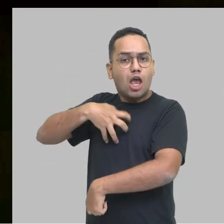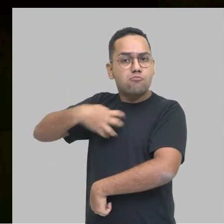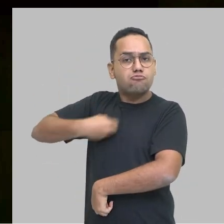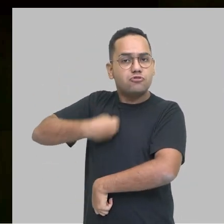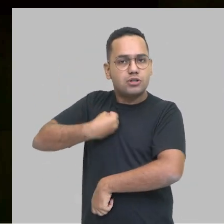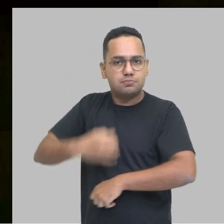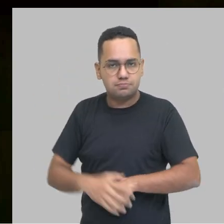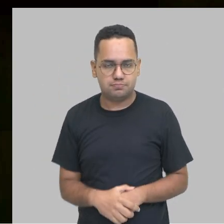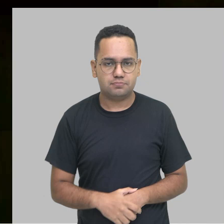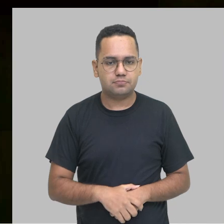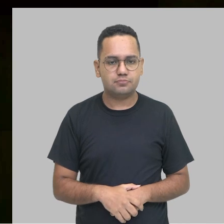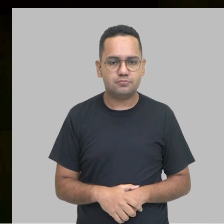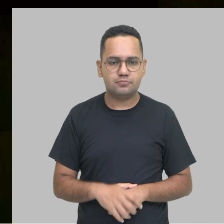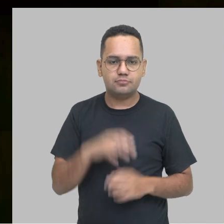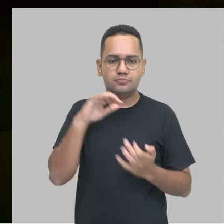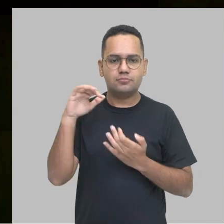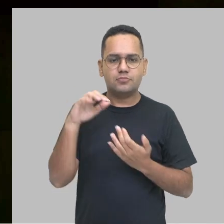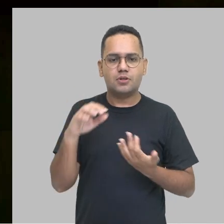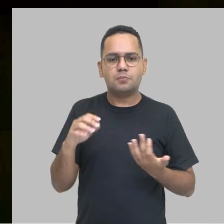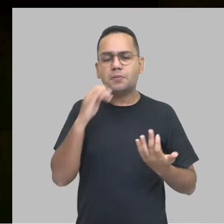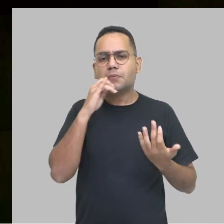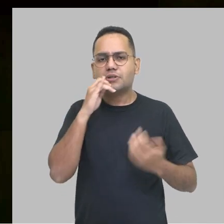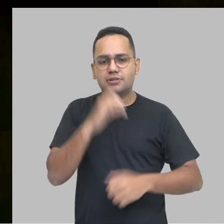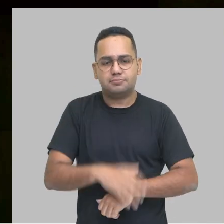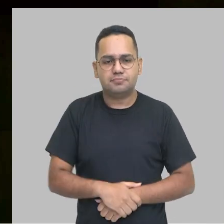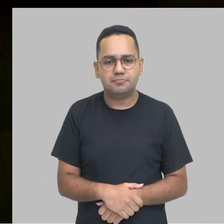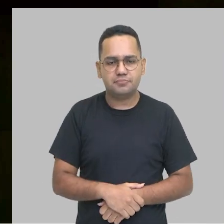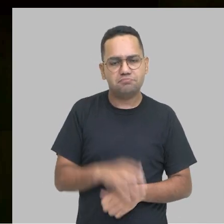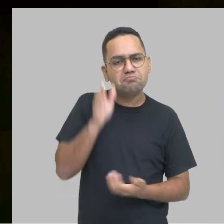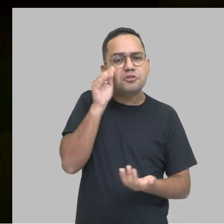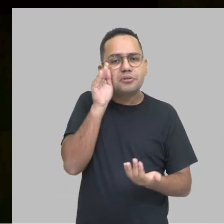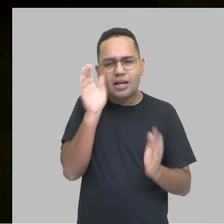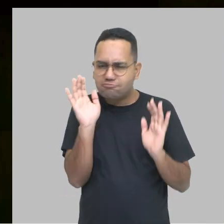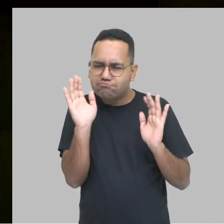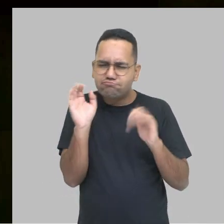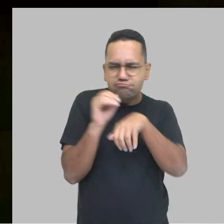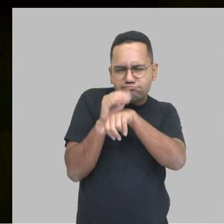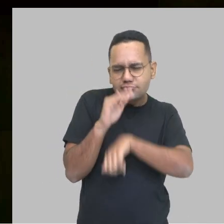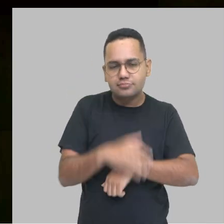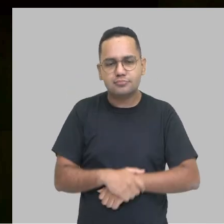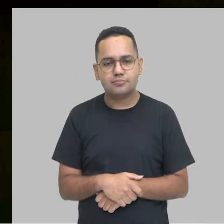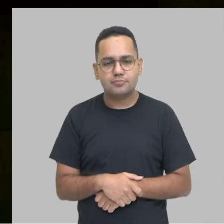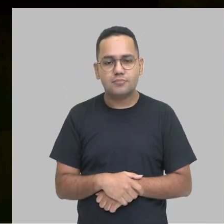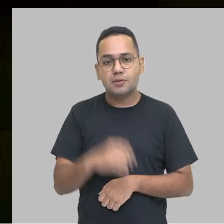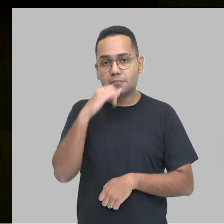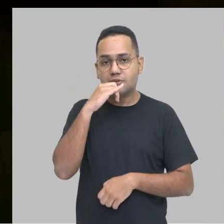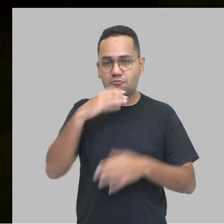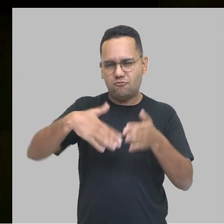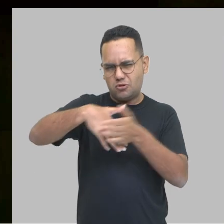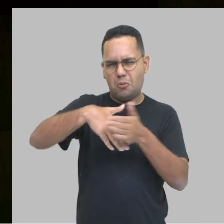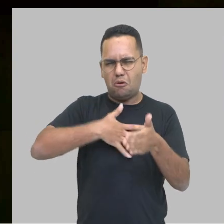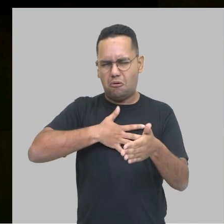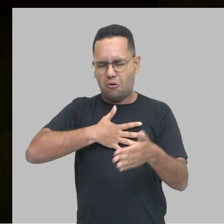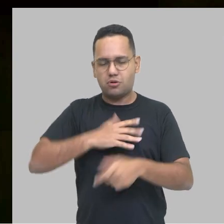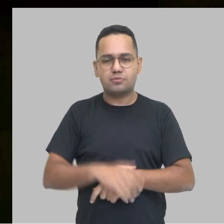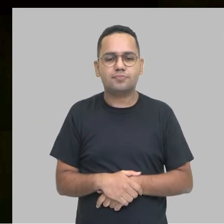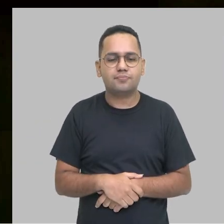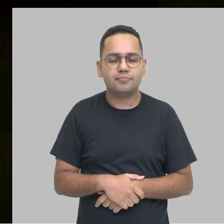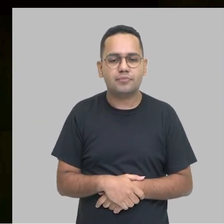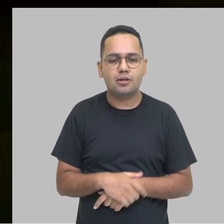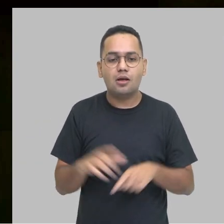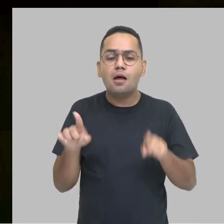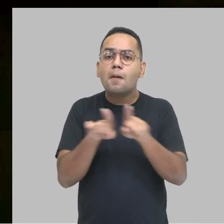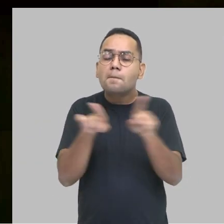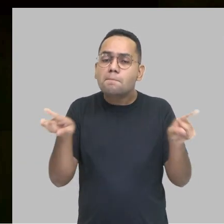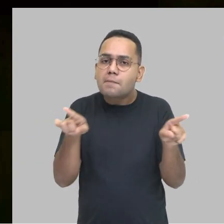curiosidade. Vocês percebem, professor, que gosta muito de futebol e acompanha futebol. Na última Copa do Mundo, as nações que foram para a